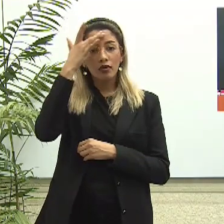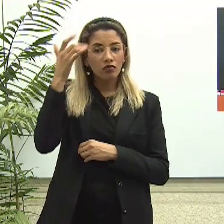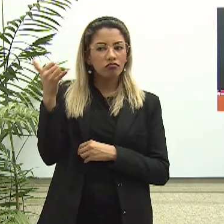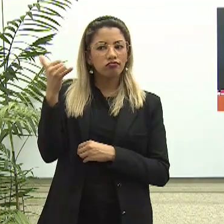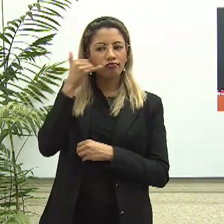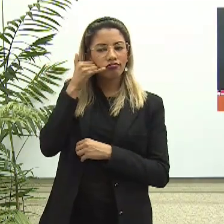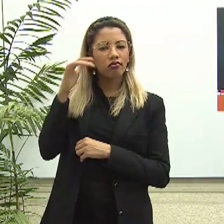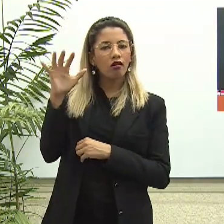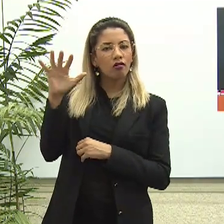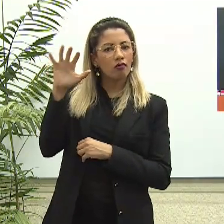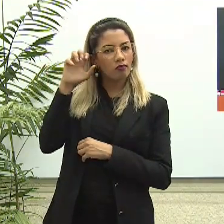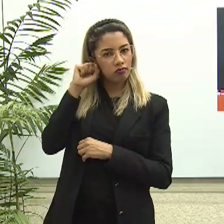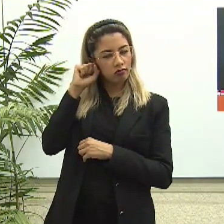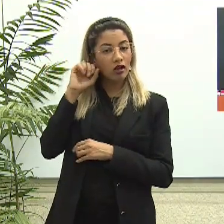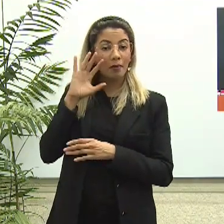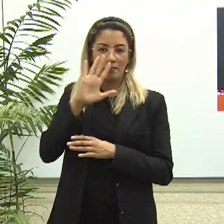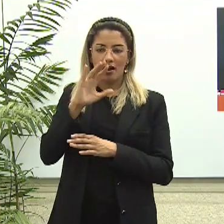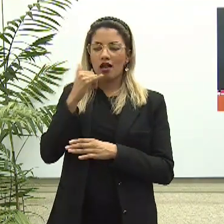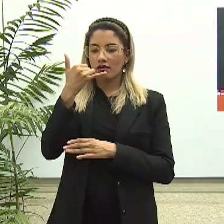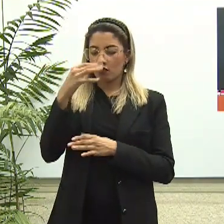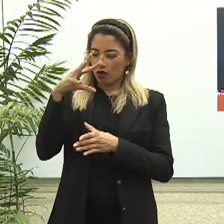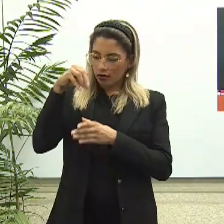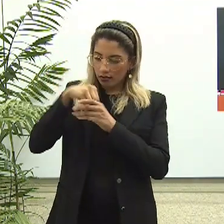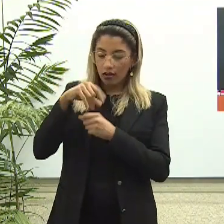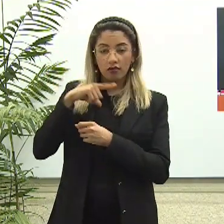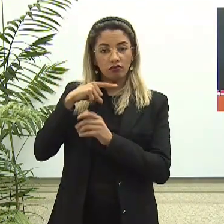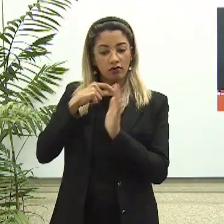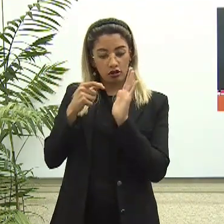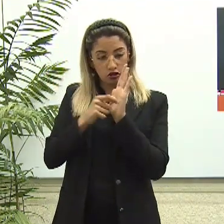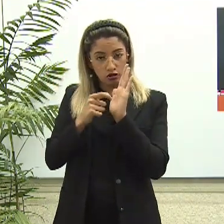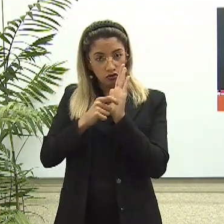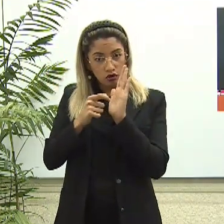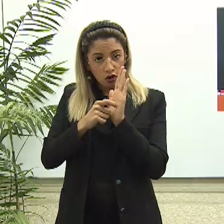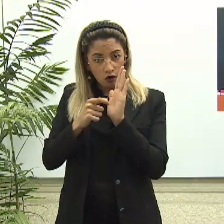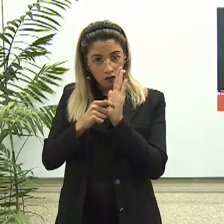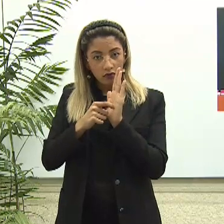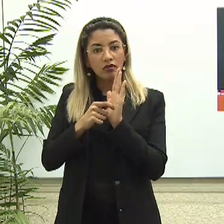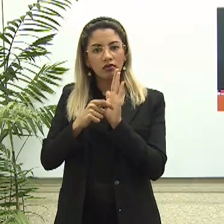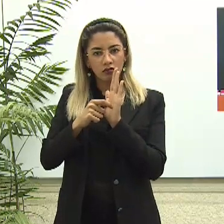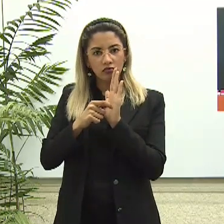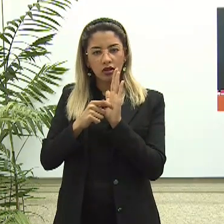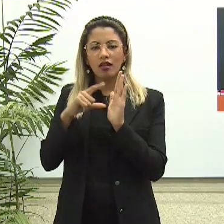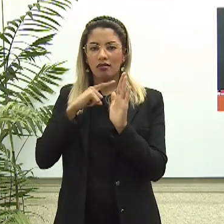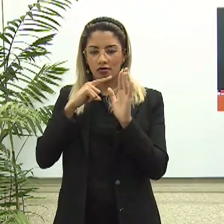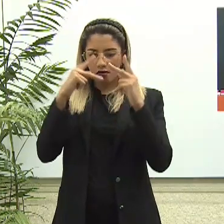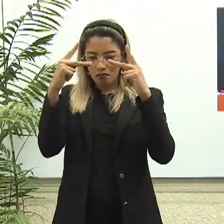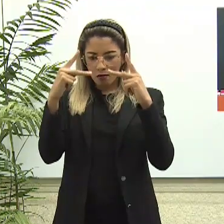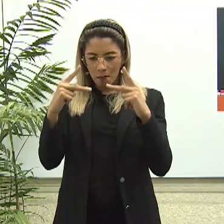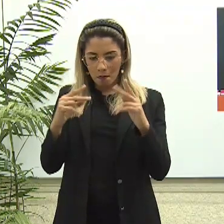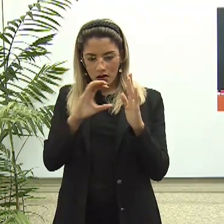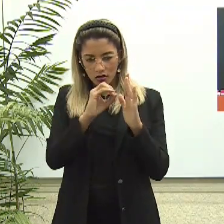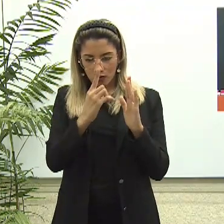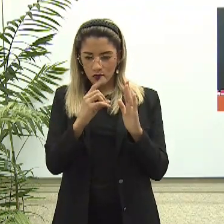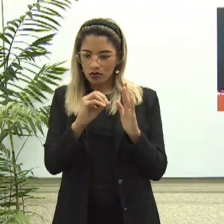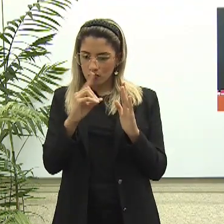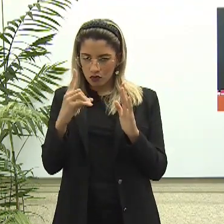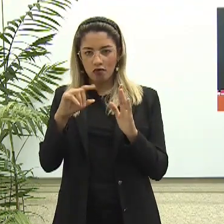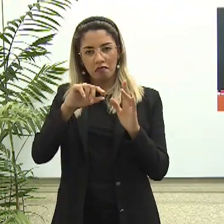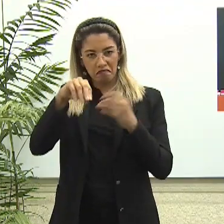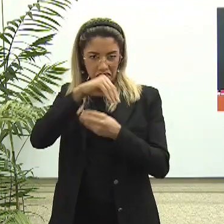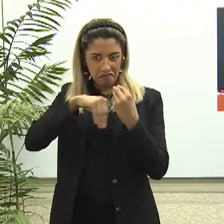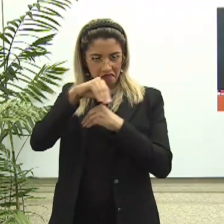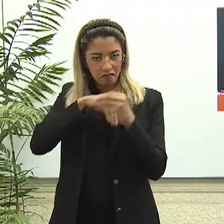celular por um software um outro e que reproduz a sua voz só que ela não é por analogia